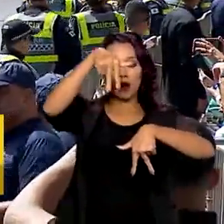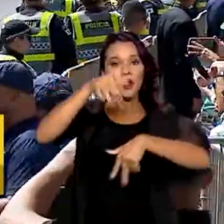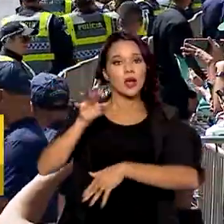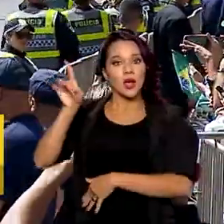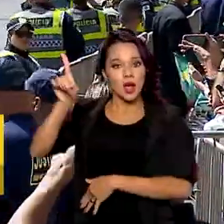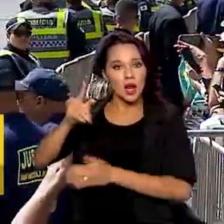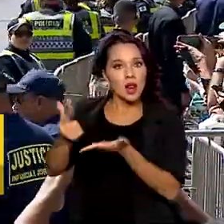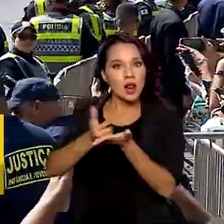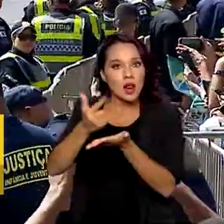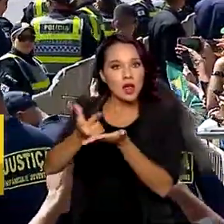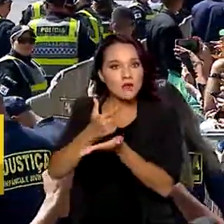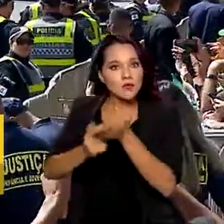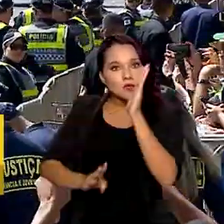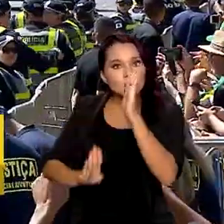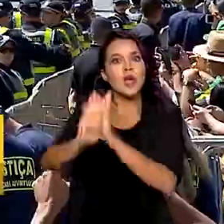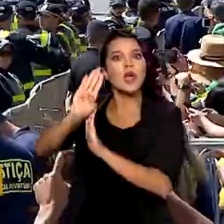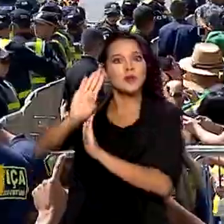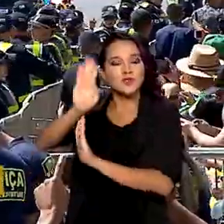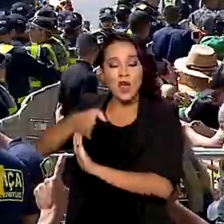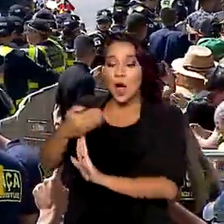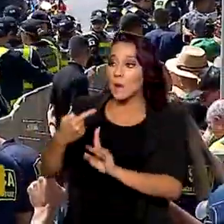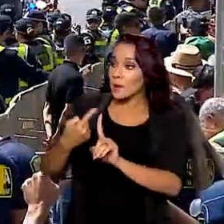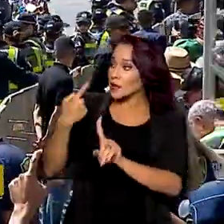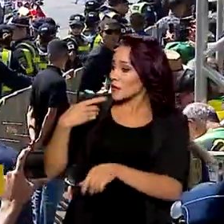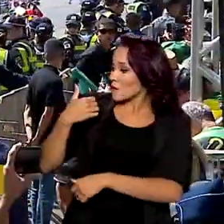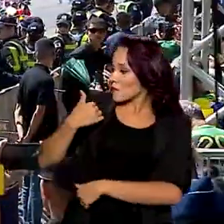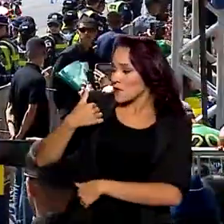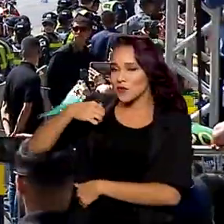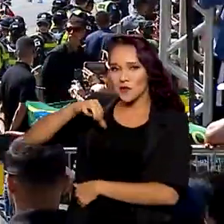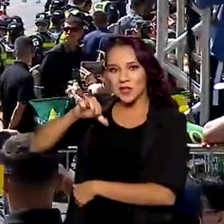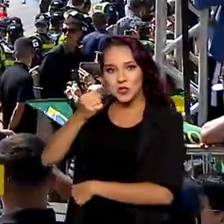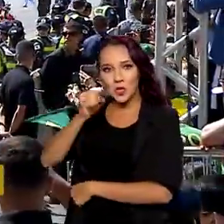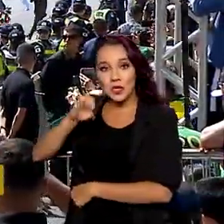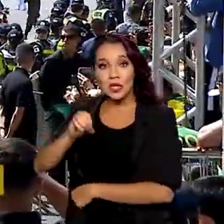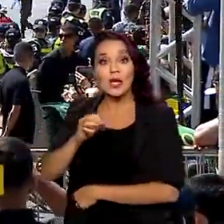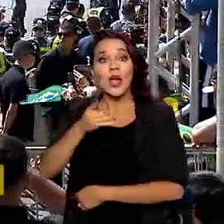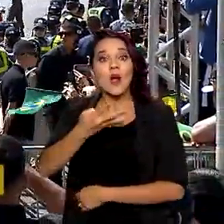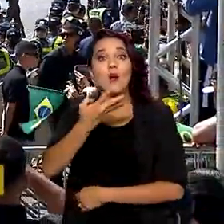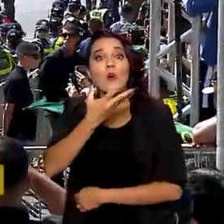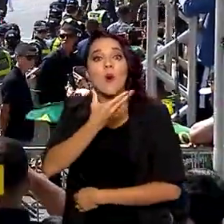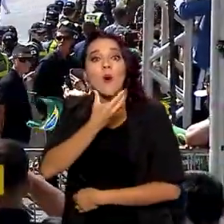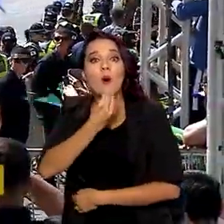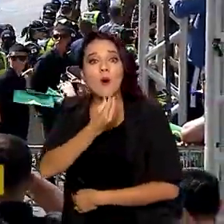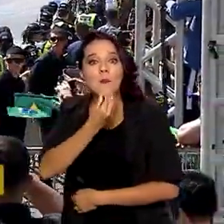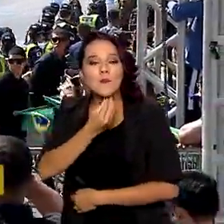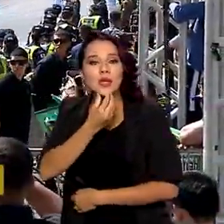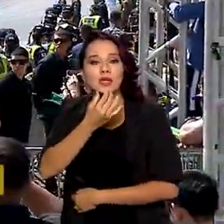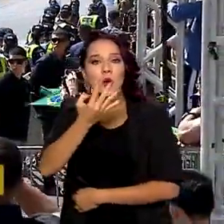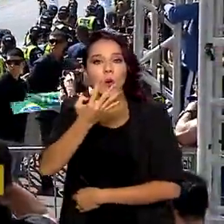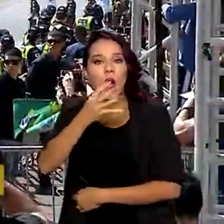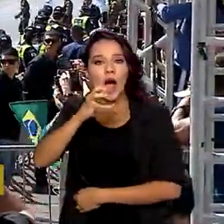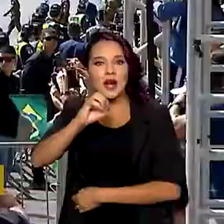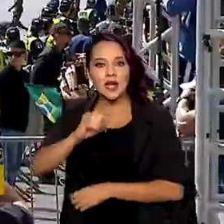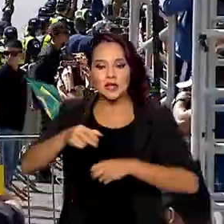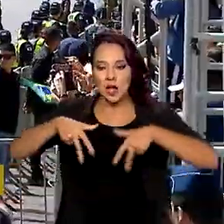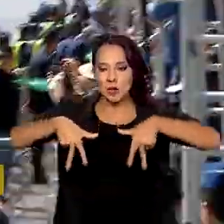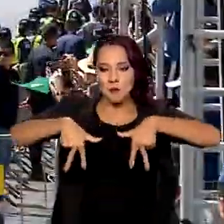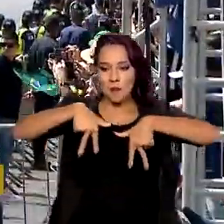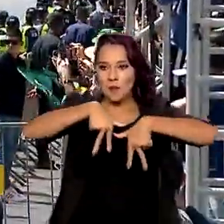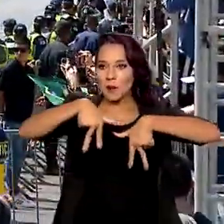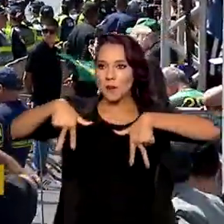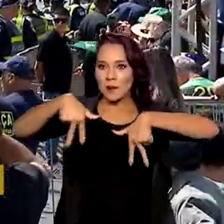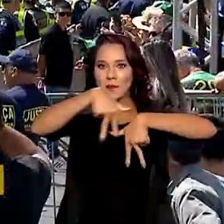Book, né, na década de 80, né, com 40 militares, por duas vezes.